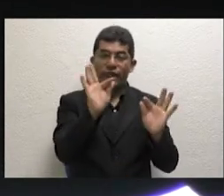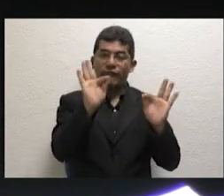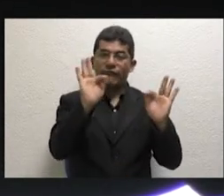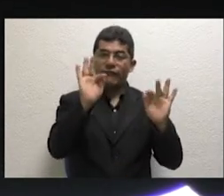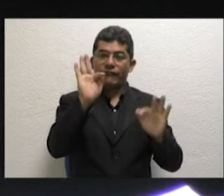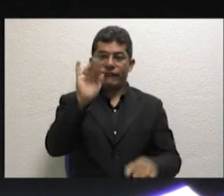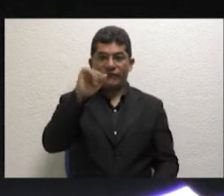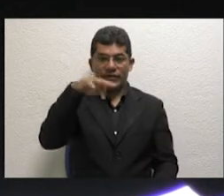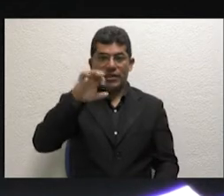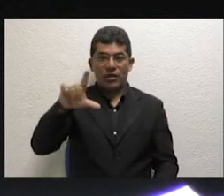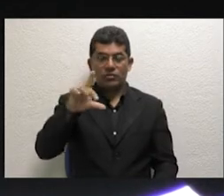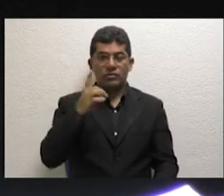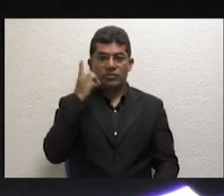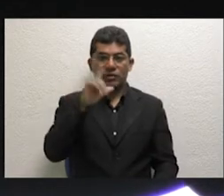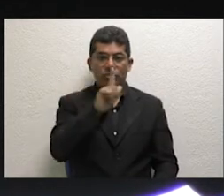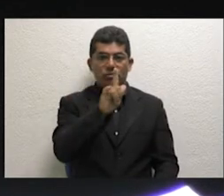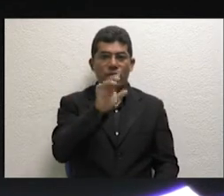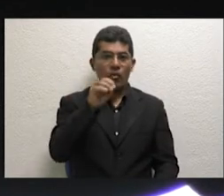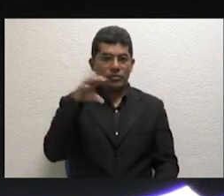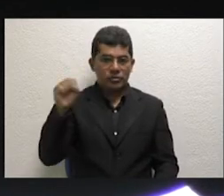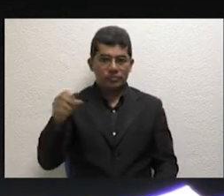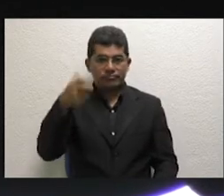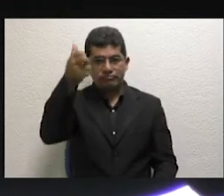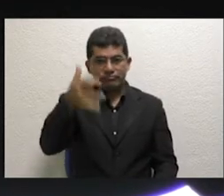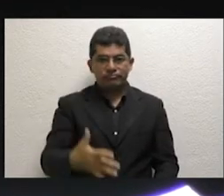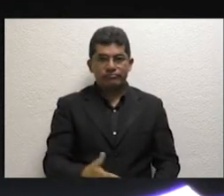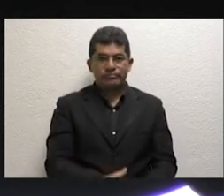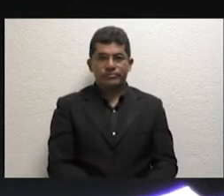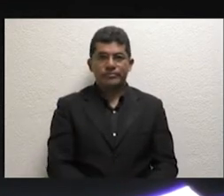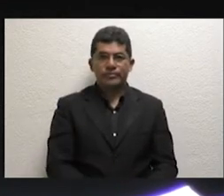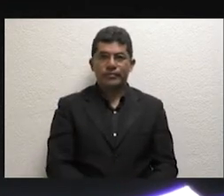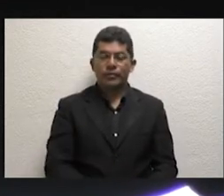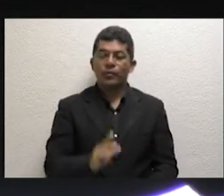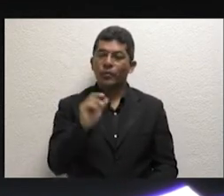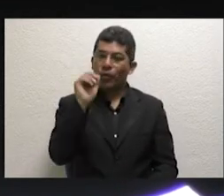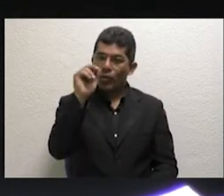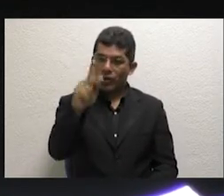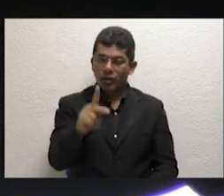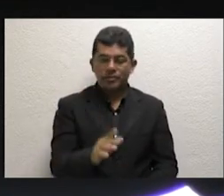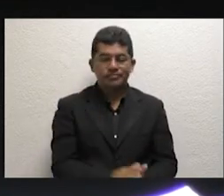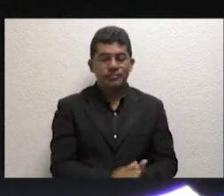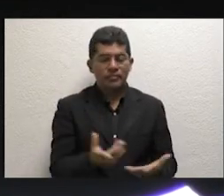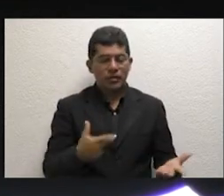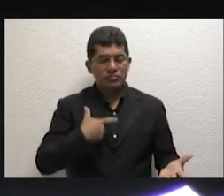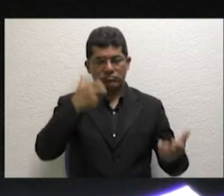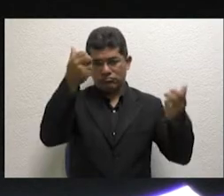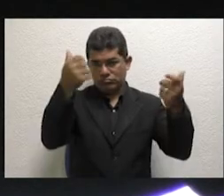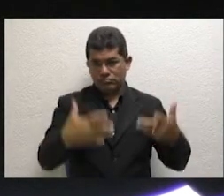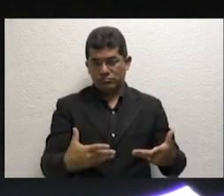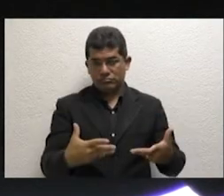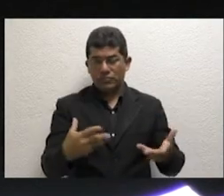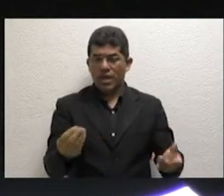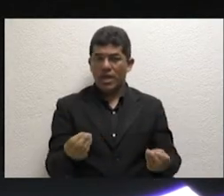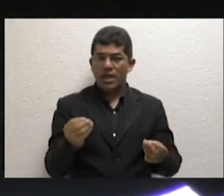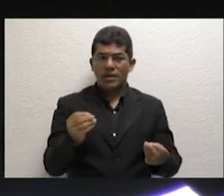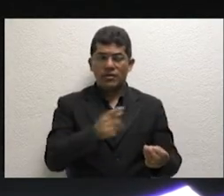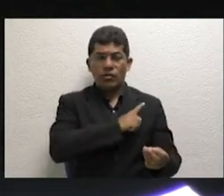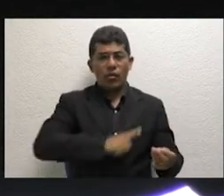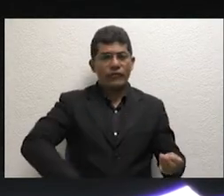doutor gomes ok então diz a nota do governo que ofereceu